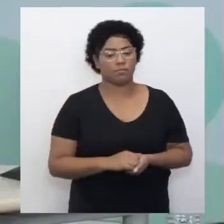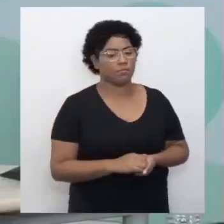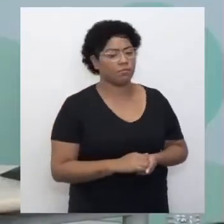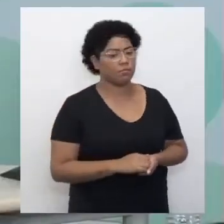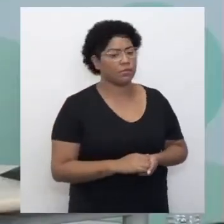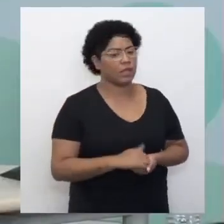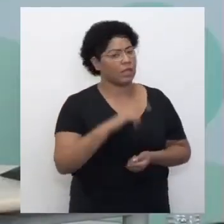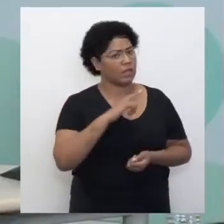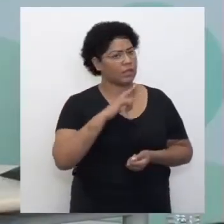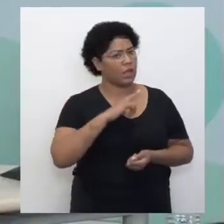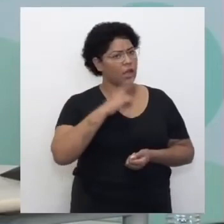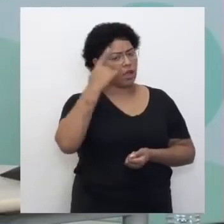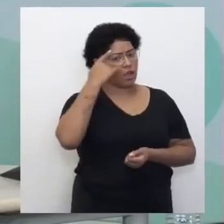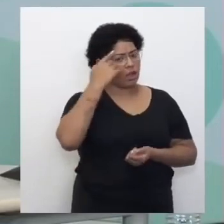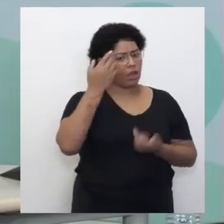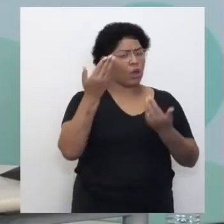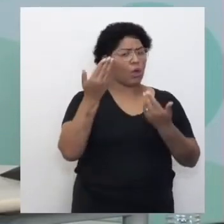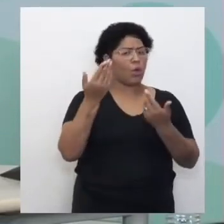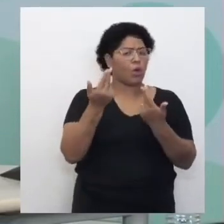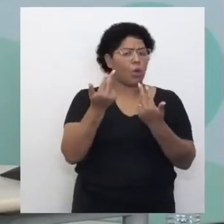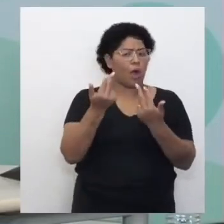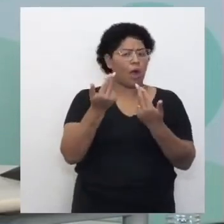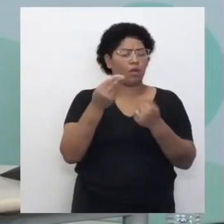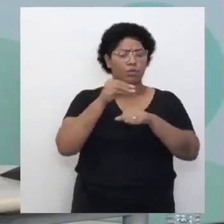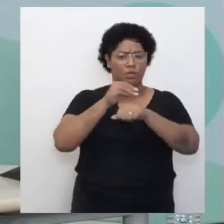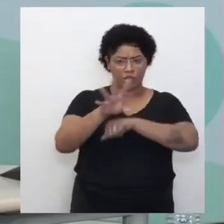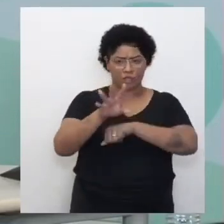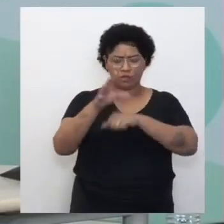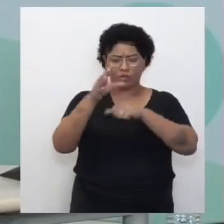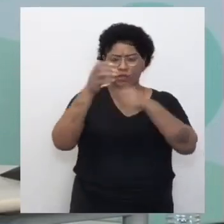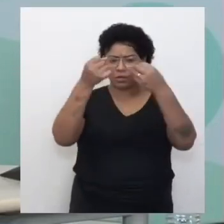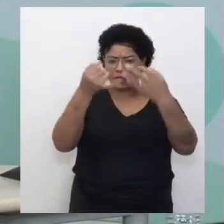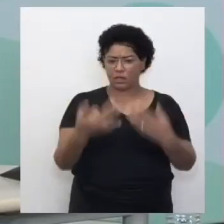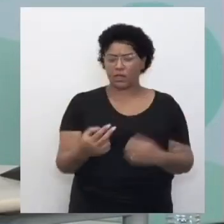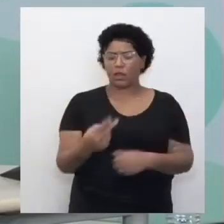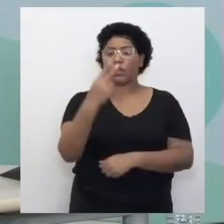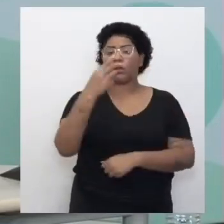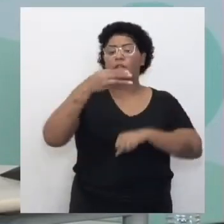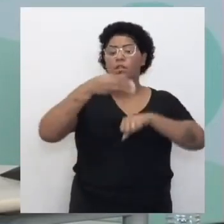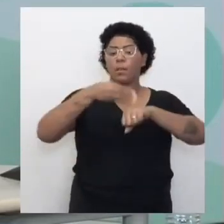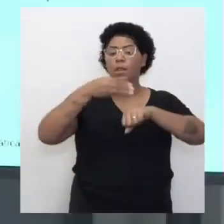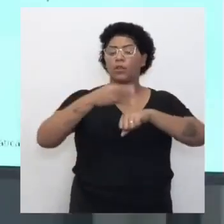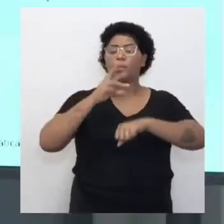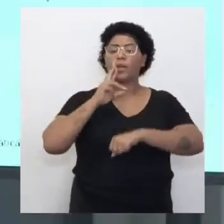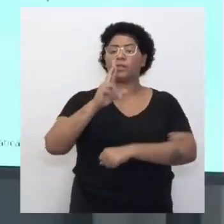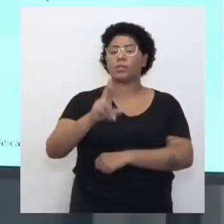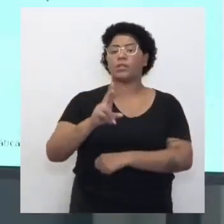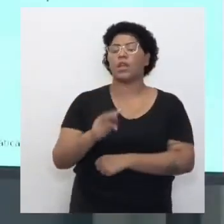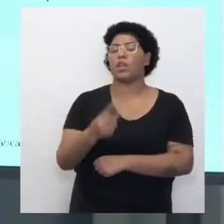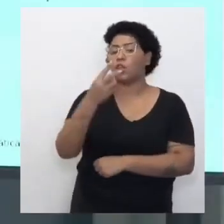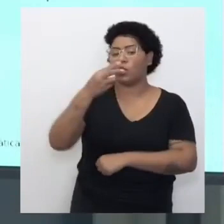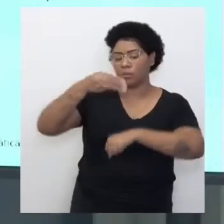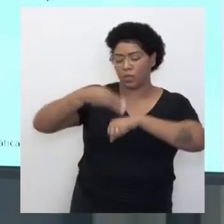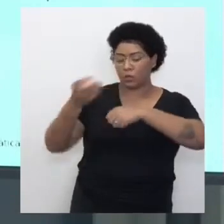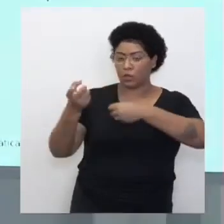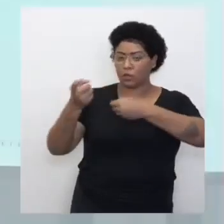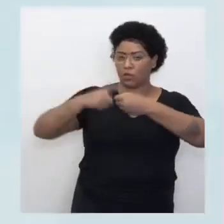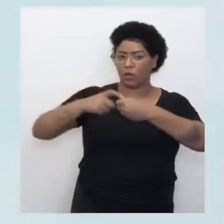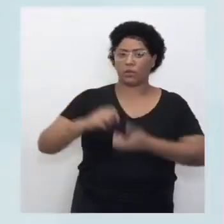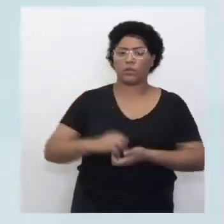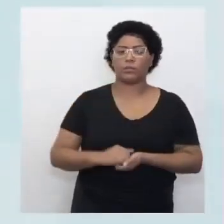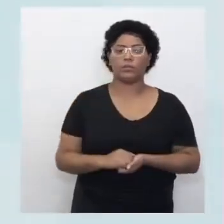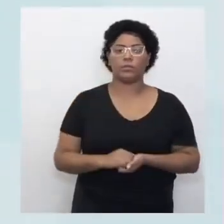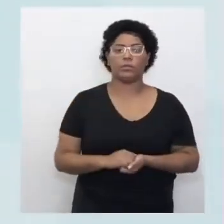têm que usar o mesmo raciocínio do seu exemplo, que foi bem explicadinho. Então, eles têm 2 minutos. Voltamos em 2 minutos, pessoal.